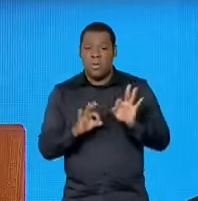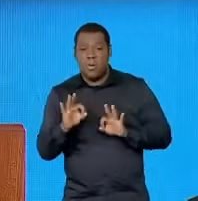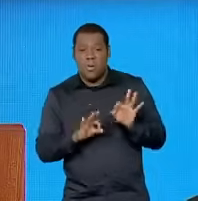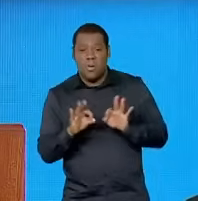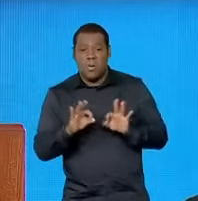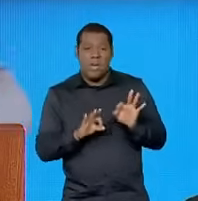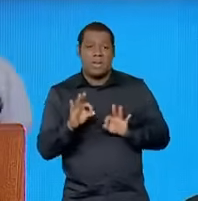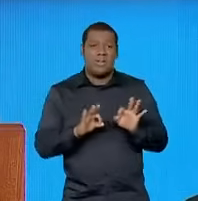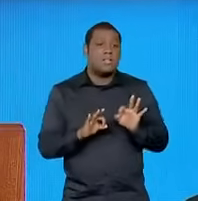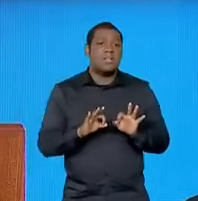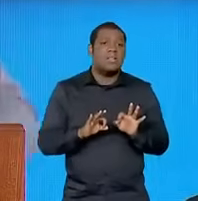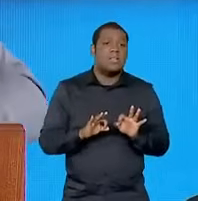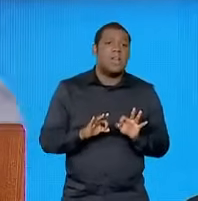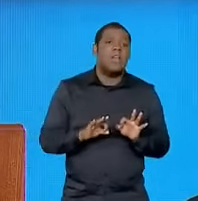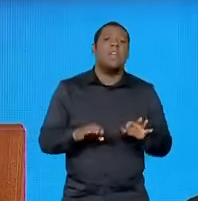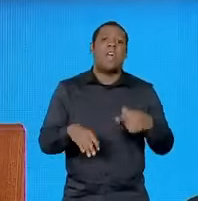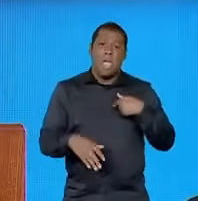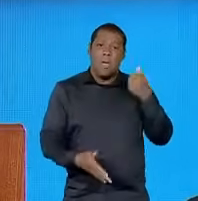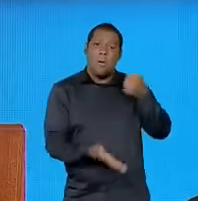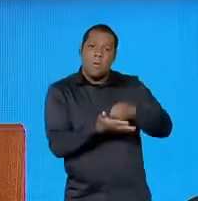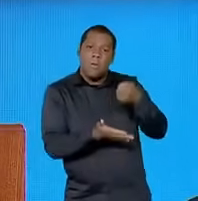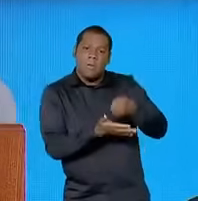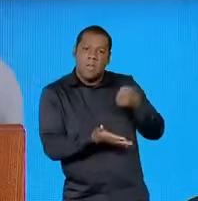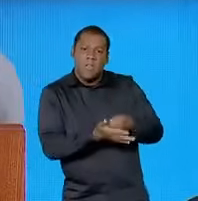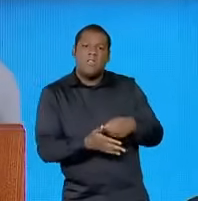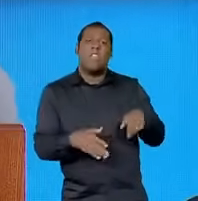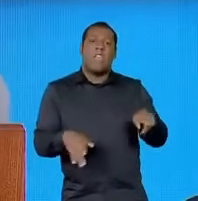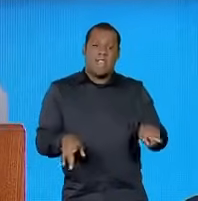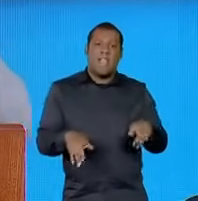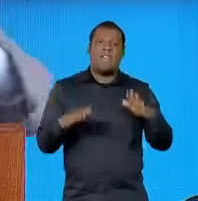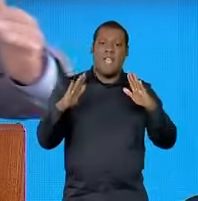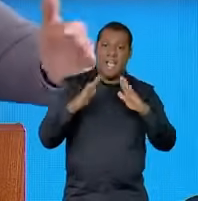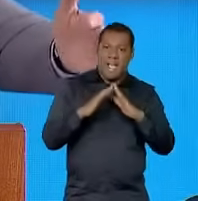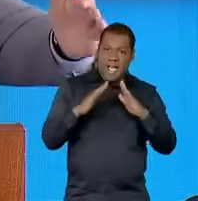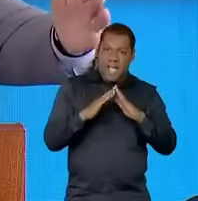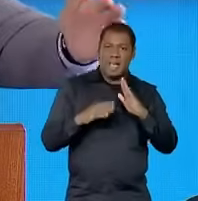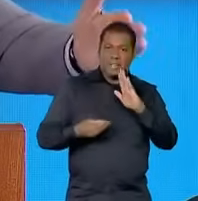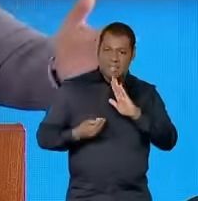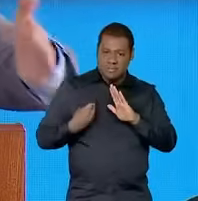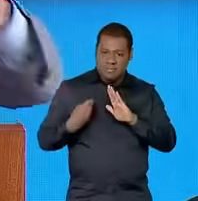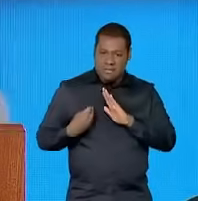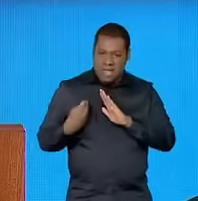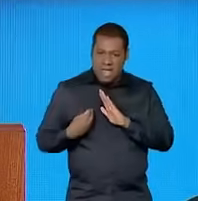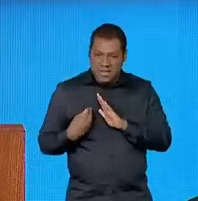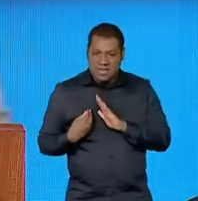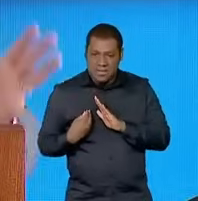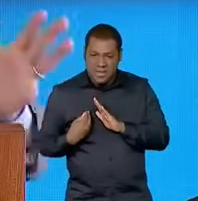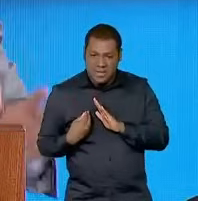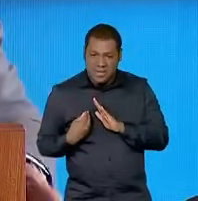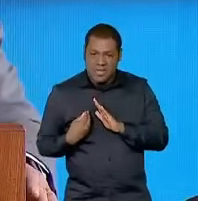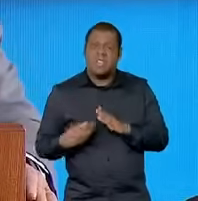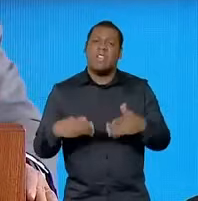exigindo agora que as casas tenham a varanda, que as casas tenham, sabe, é um apartamento pequeno,